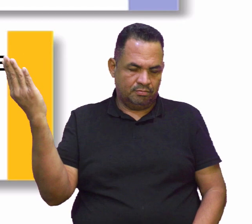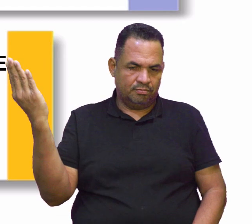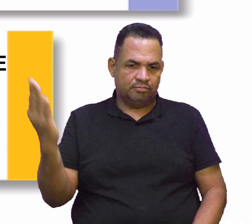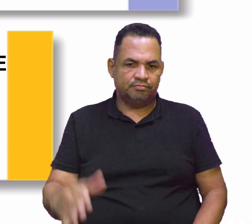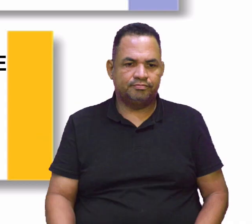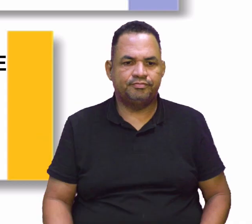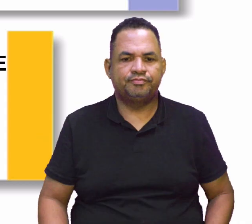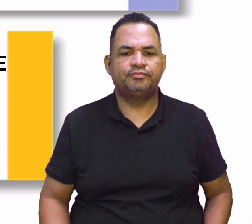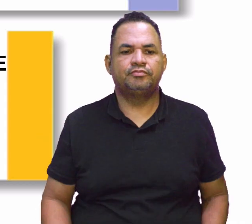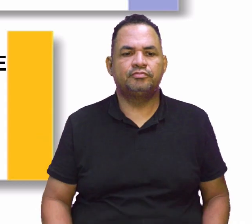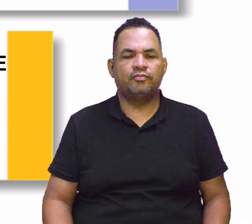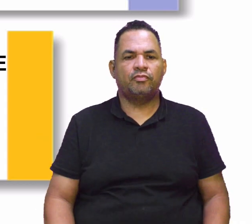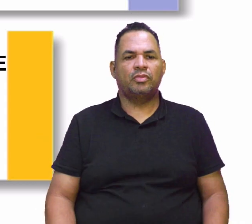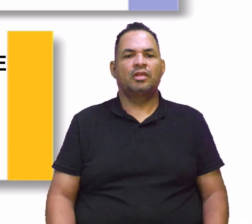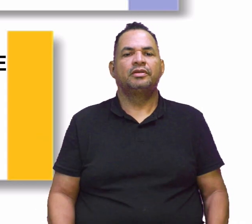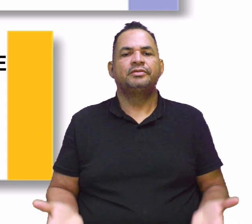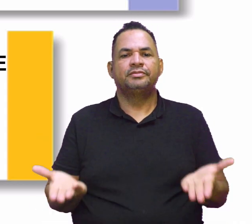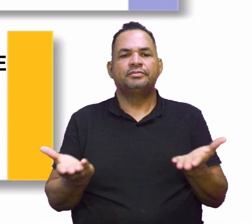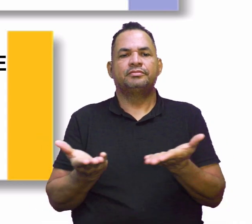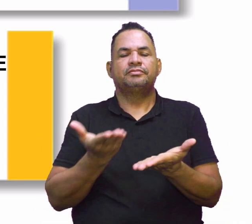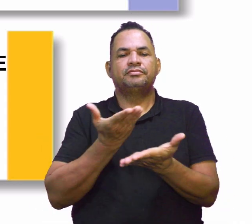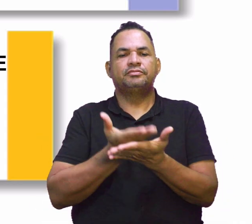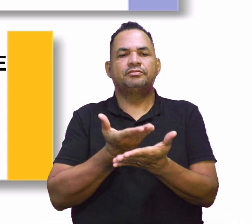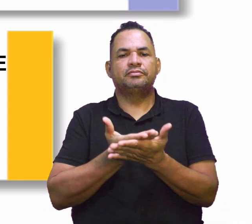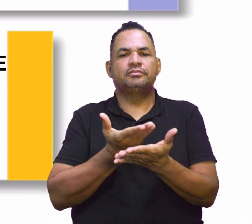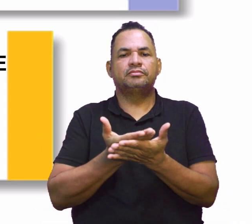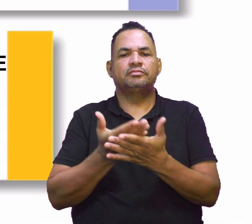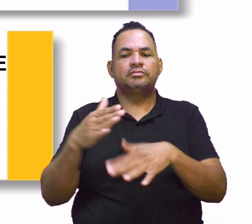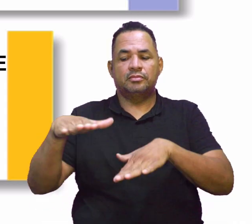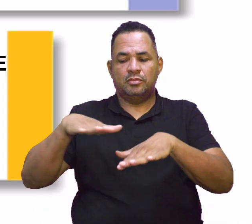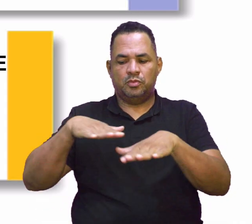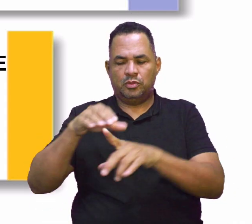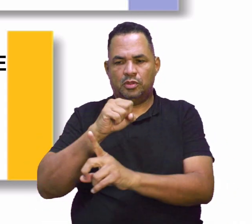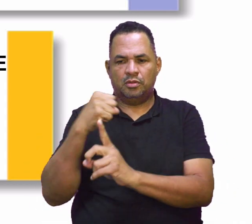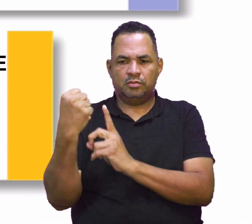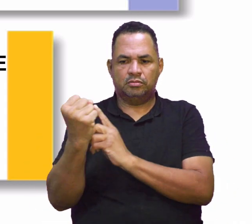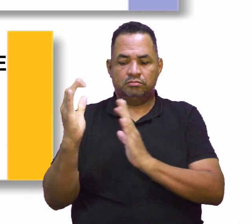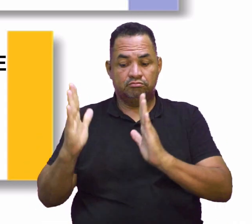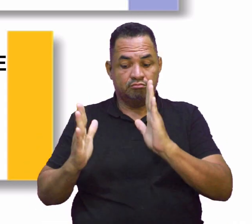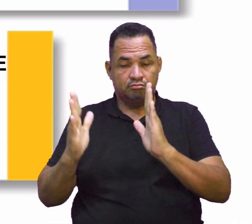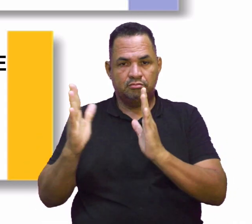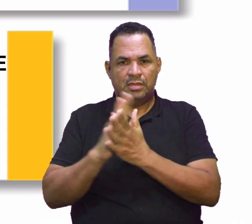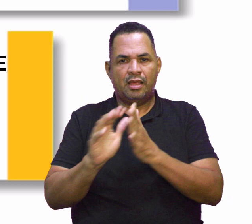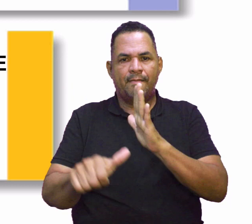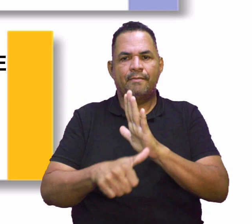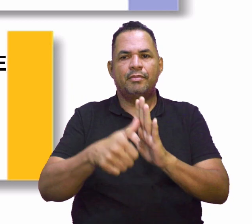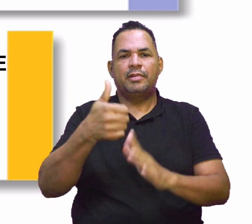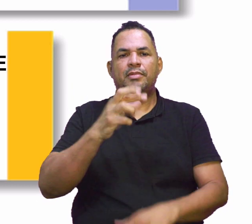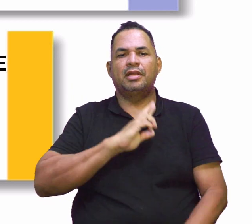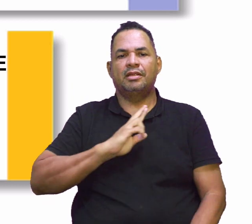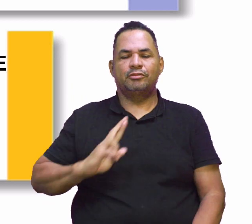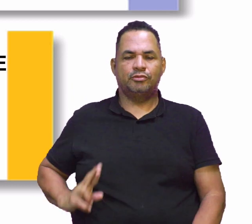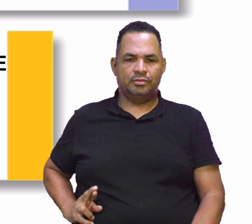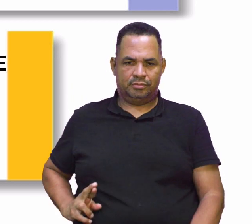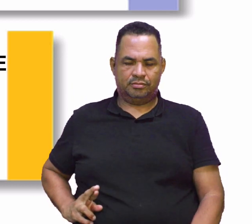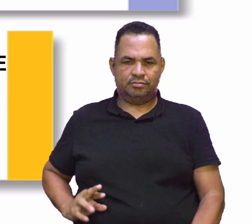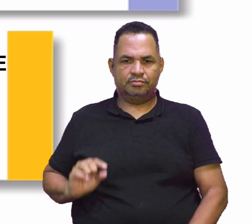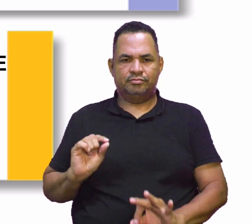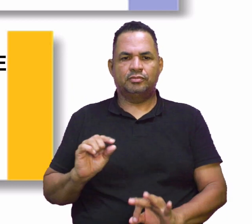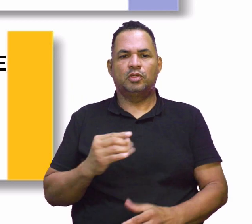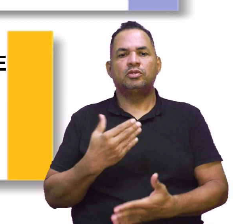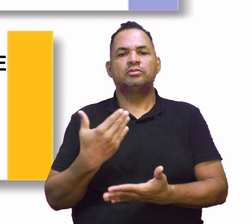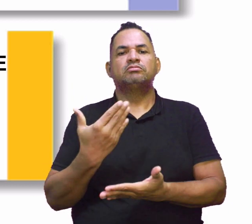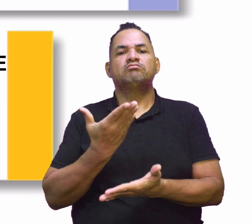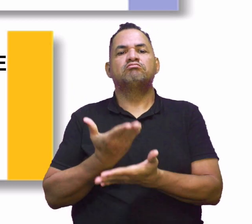Bom, hoje nós vamos falar sobre esses movimentos sociais da Primeira República. Nós vamos falar sobre os